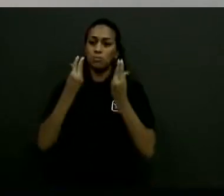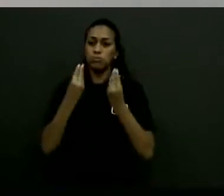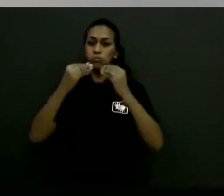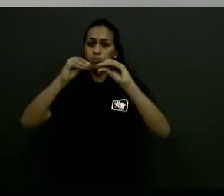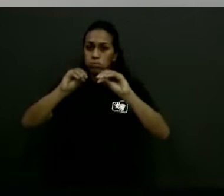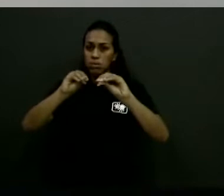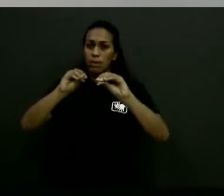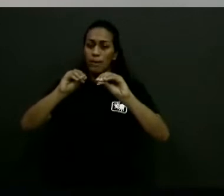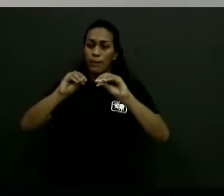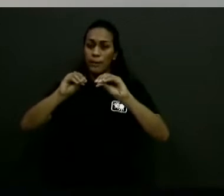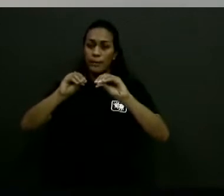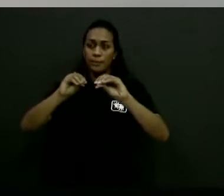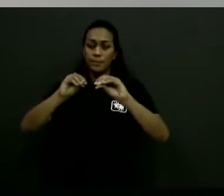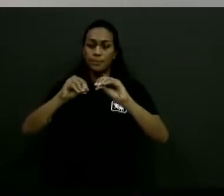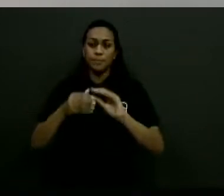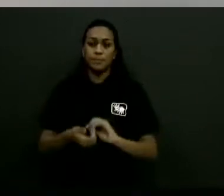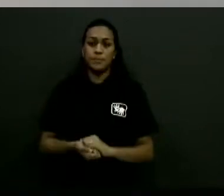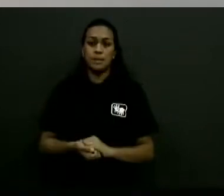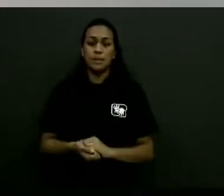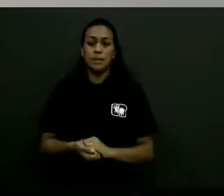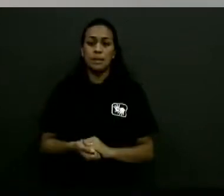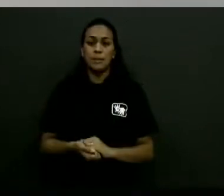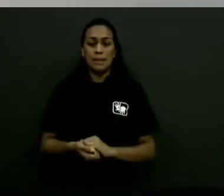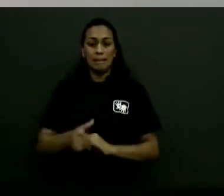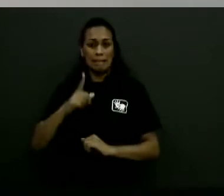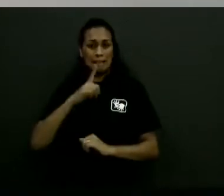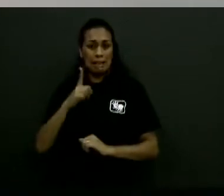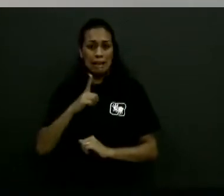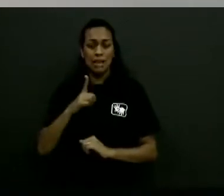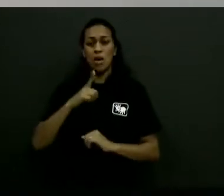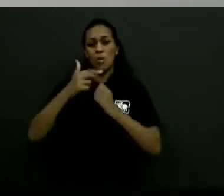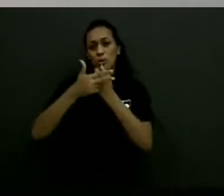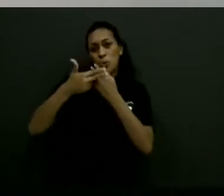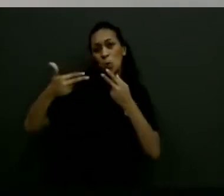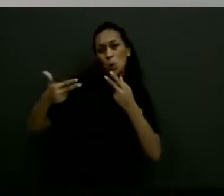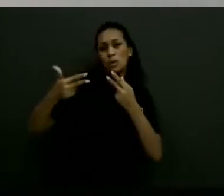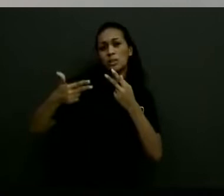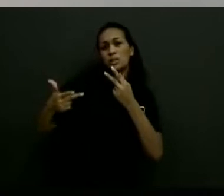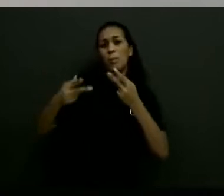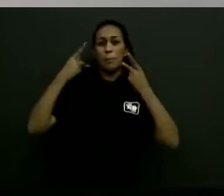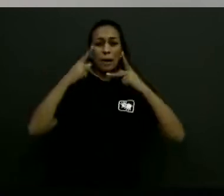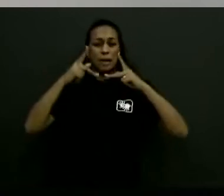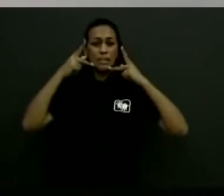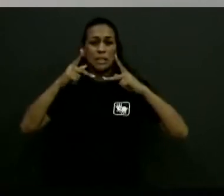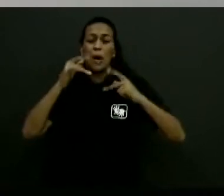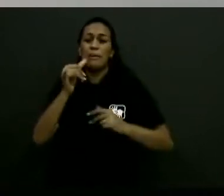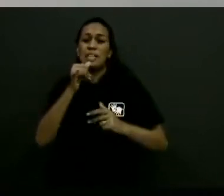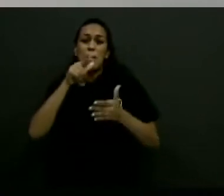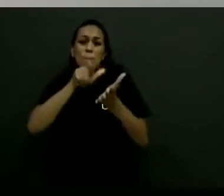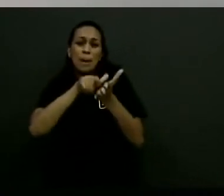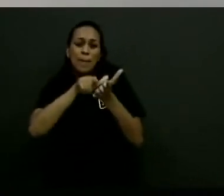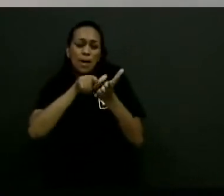Marcos, à disposição para vocês ali, porque vem os esboços bem mastigados, até porque aí dá para todo mundo usar na sua